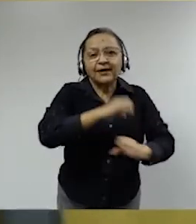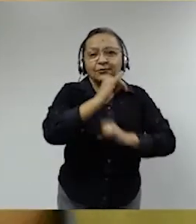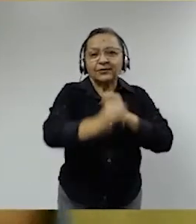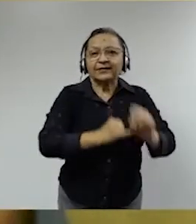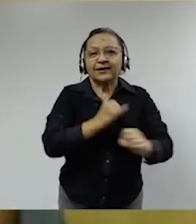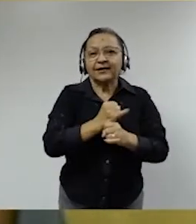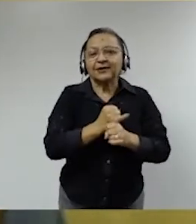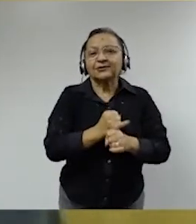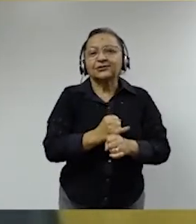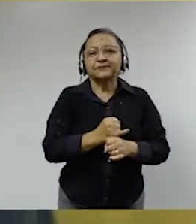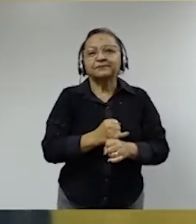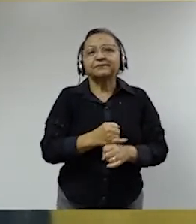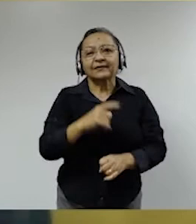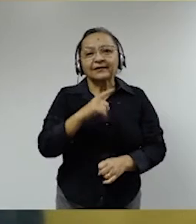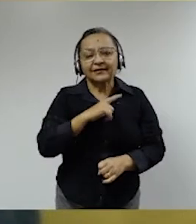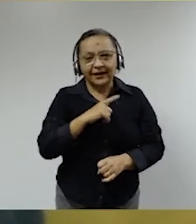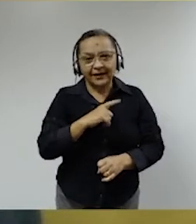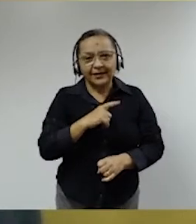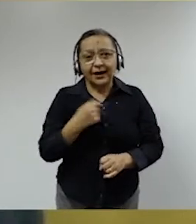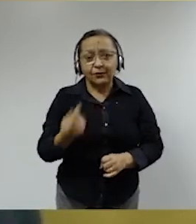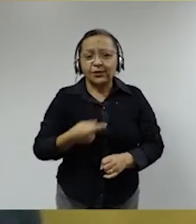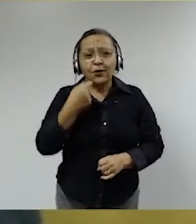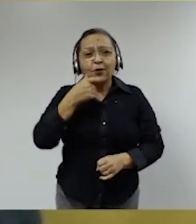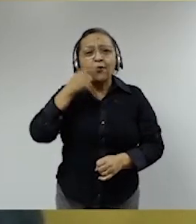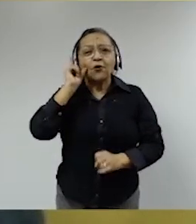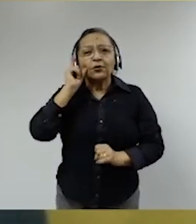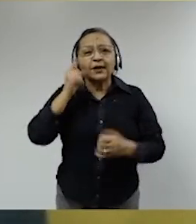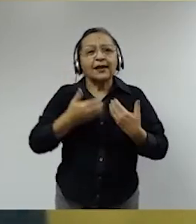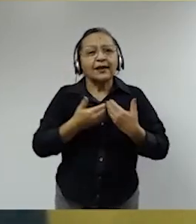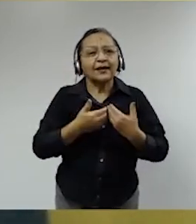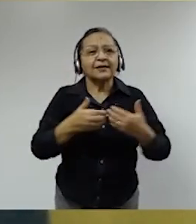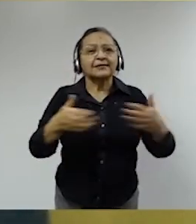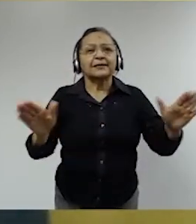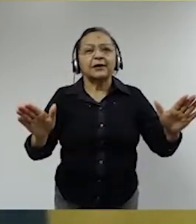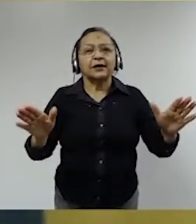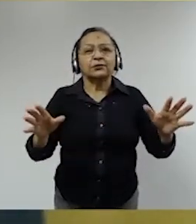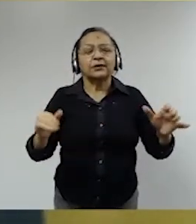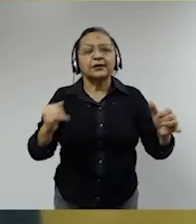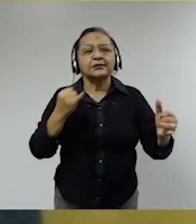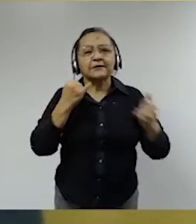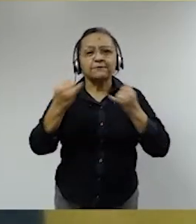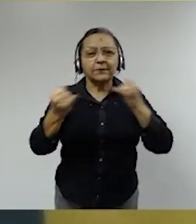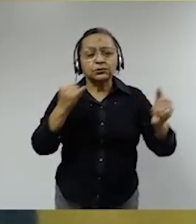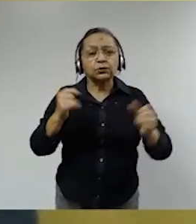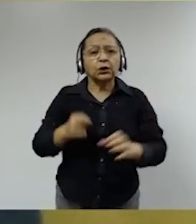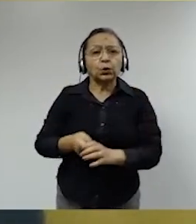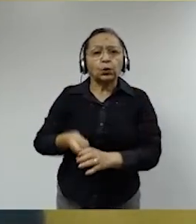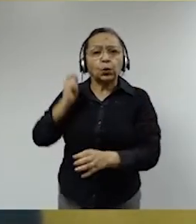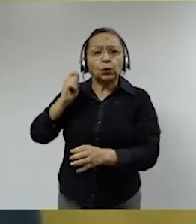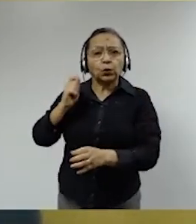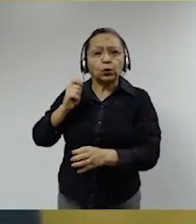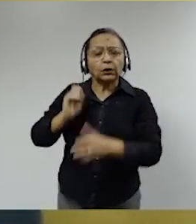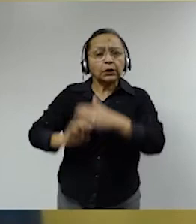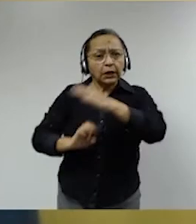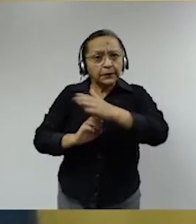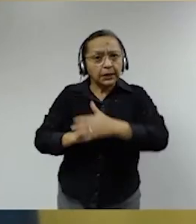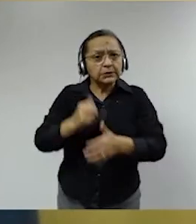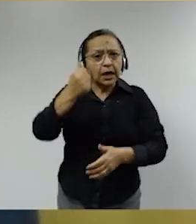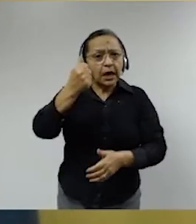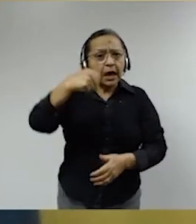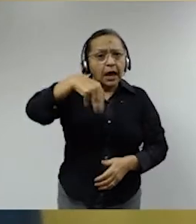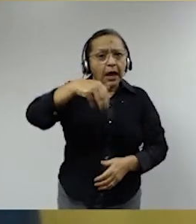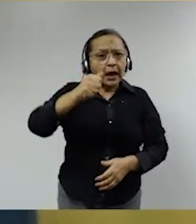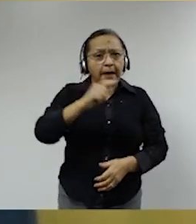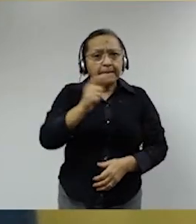Nós temos aí um lançamento ontem das informações, né, do lucro líquido da Amazon no segundo trimestre, né,